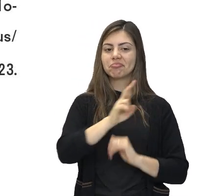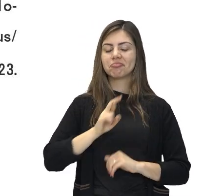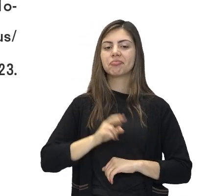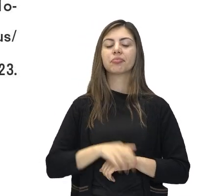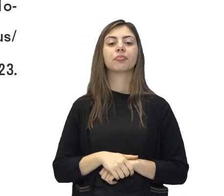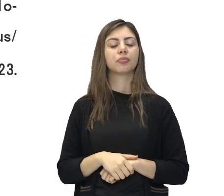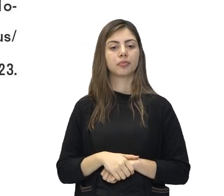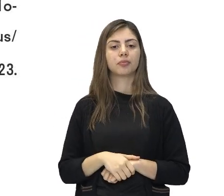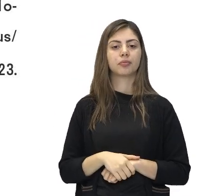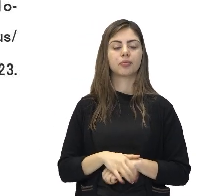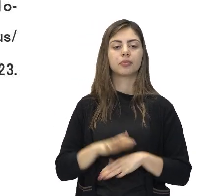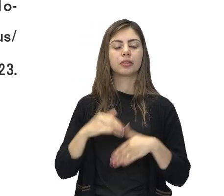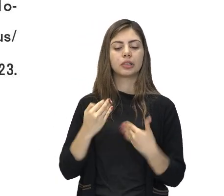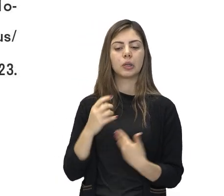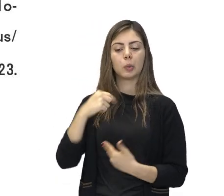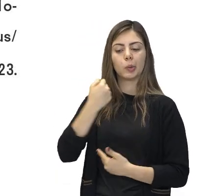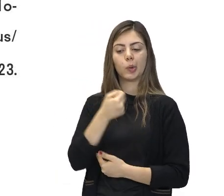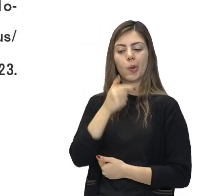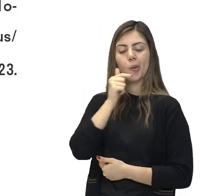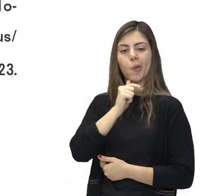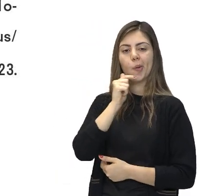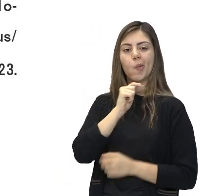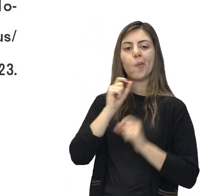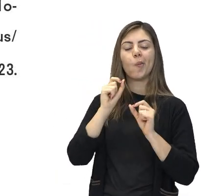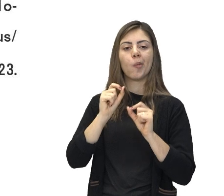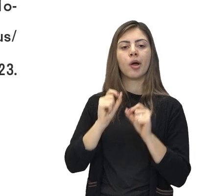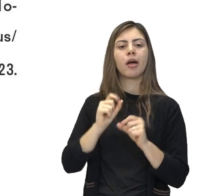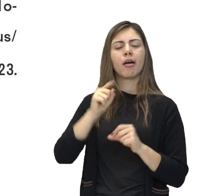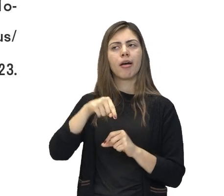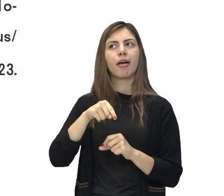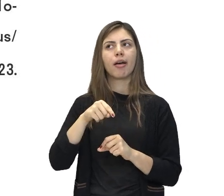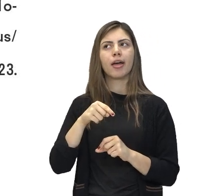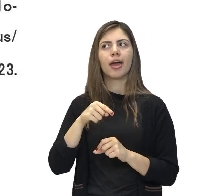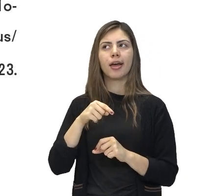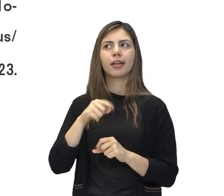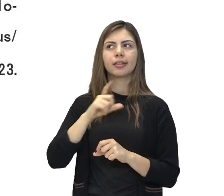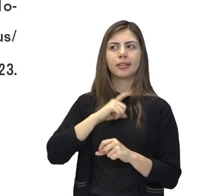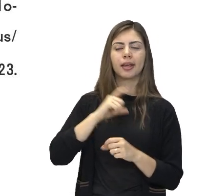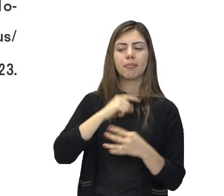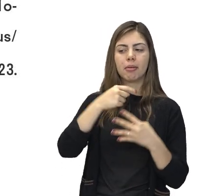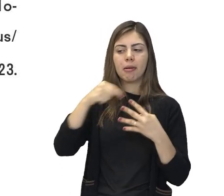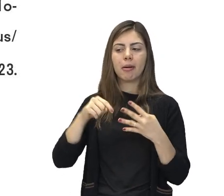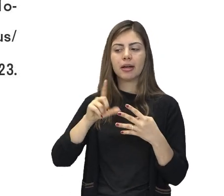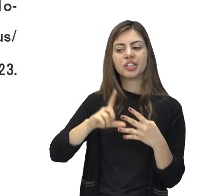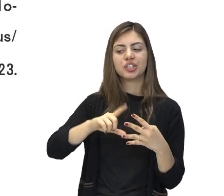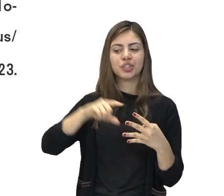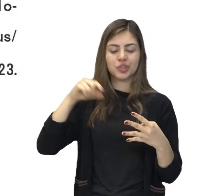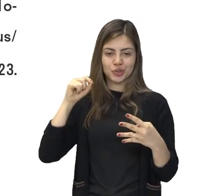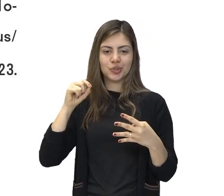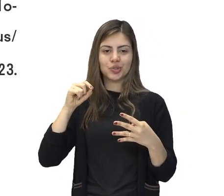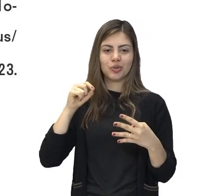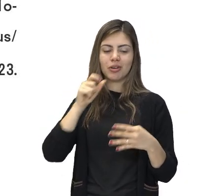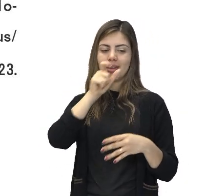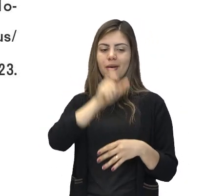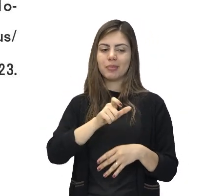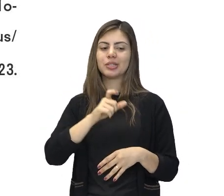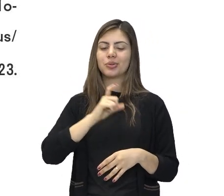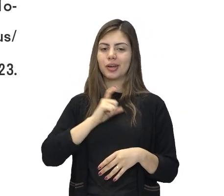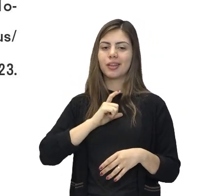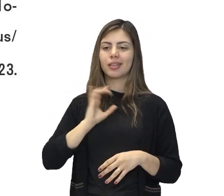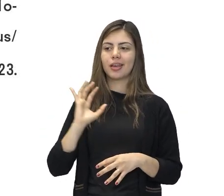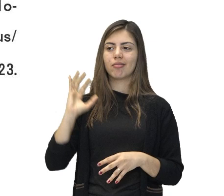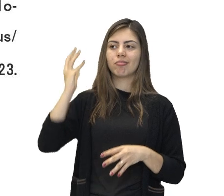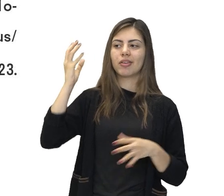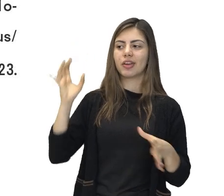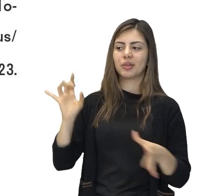Então, assim, nós conseguimos cumprir o critério de seleção da pessoa entrevistada,